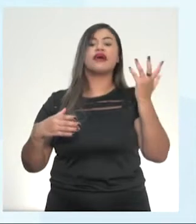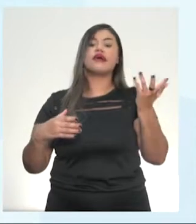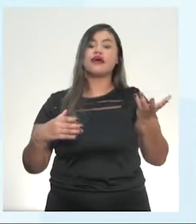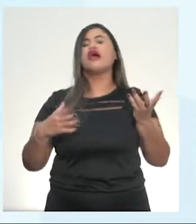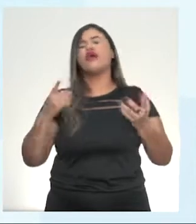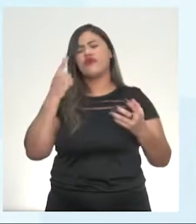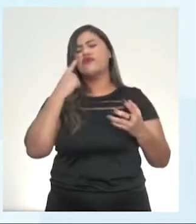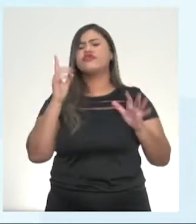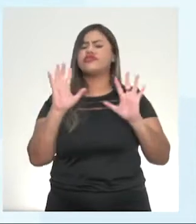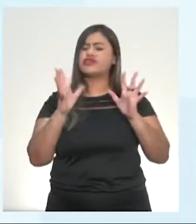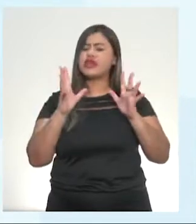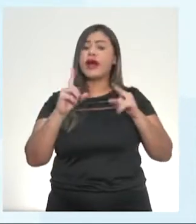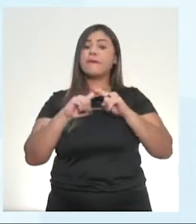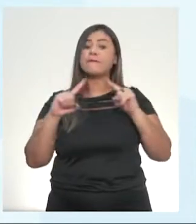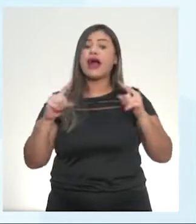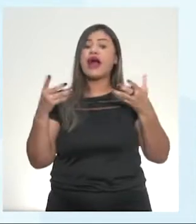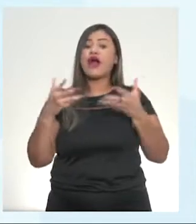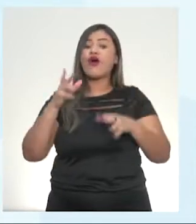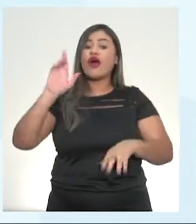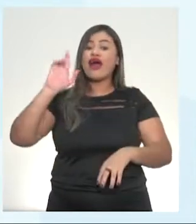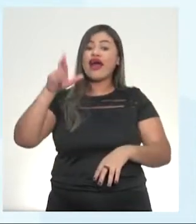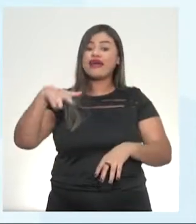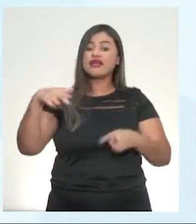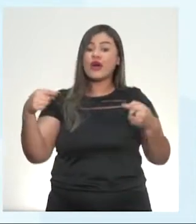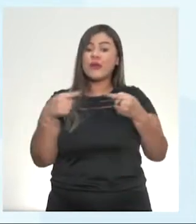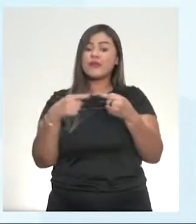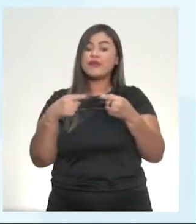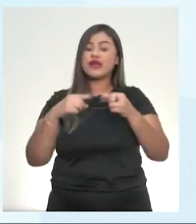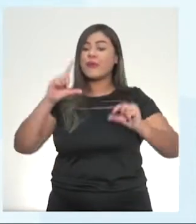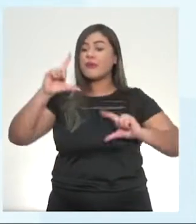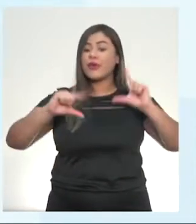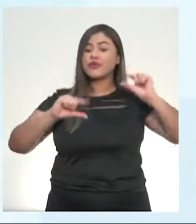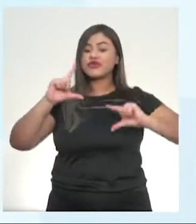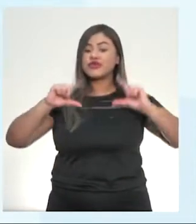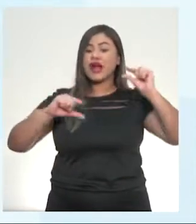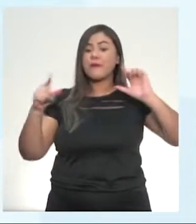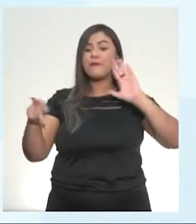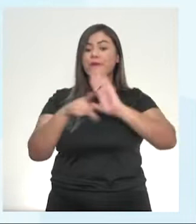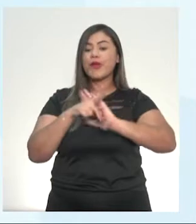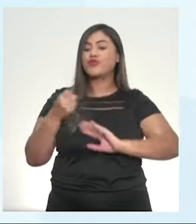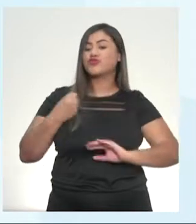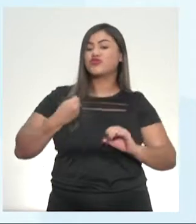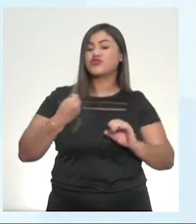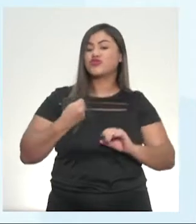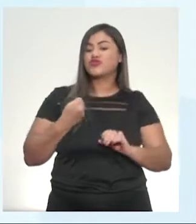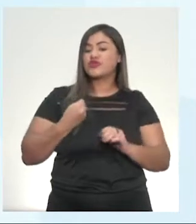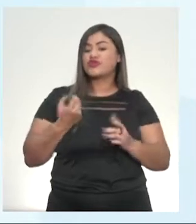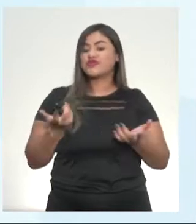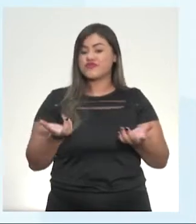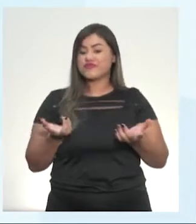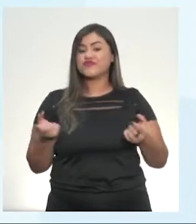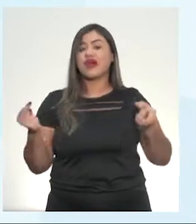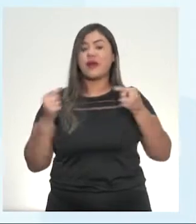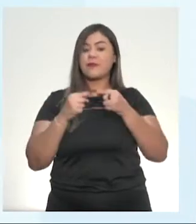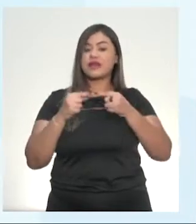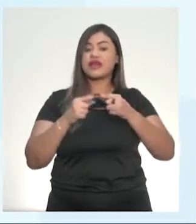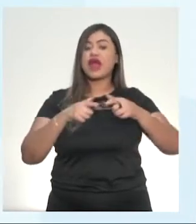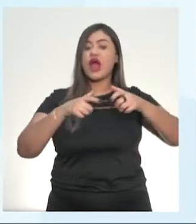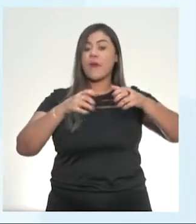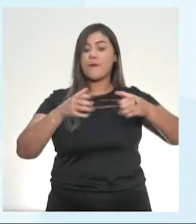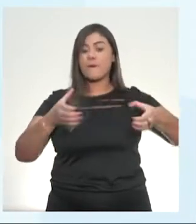Agora, o que eu quero é a razão de proporcionalidade entre as grandezas. Entre as grandezas recipientes